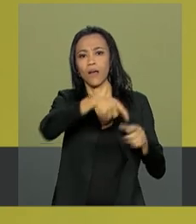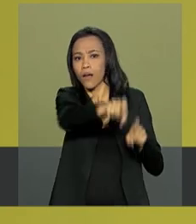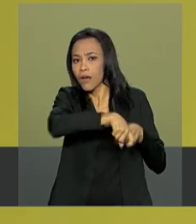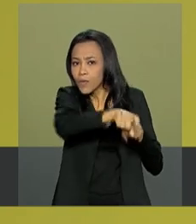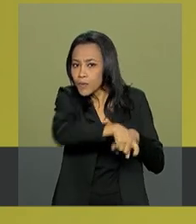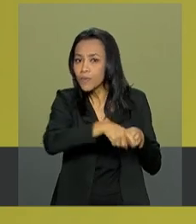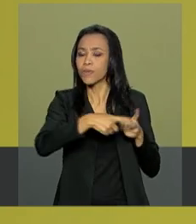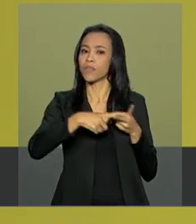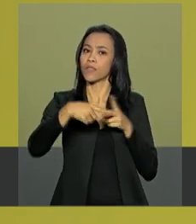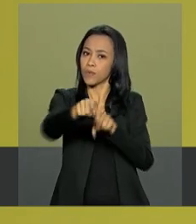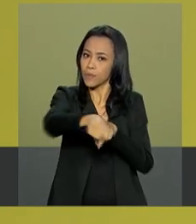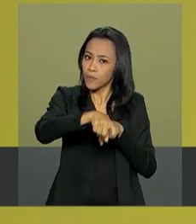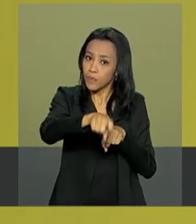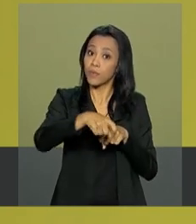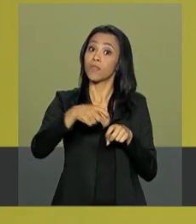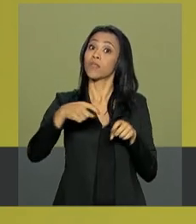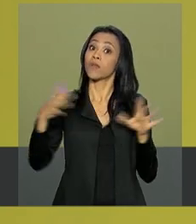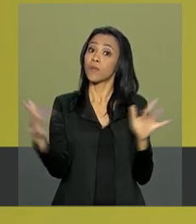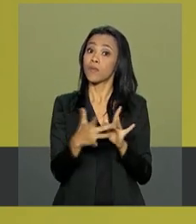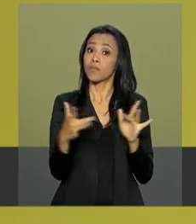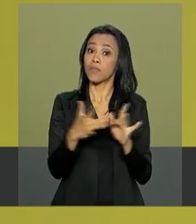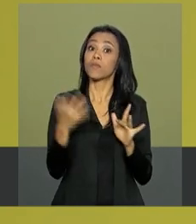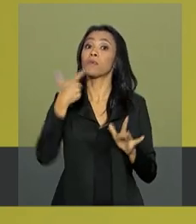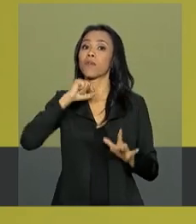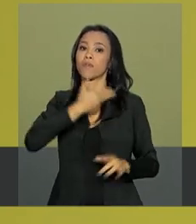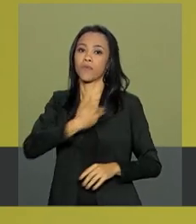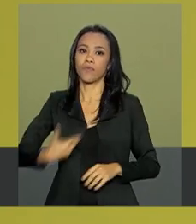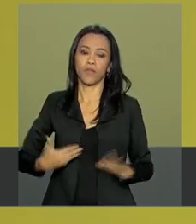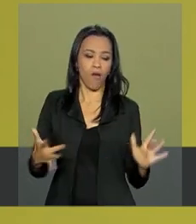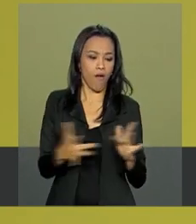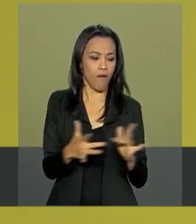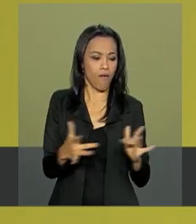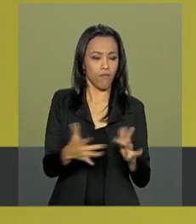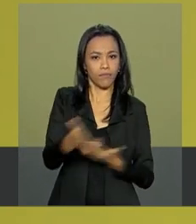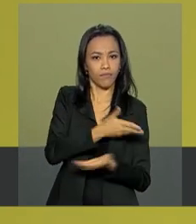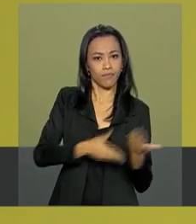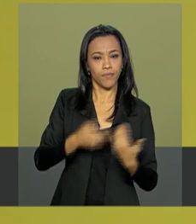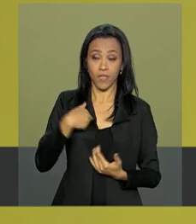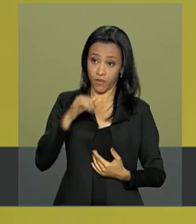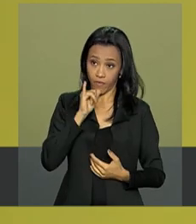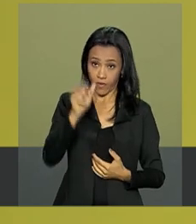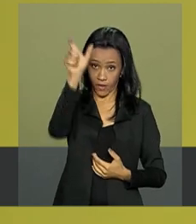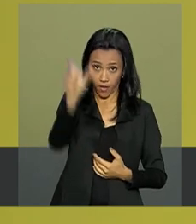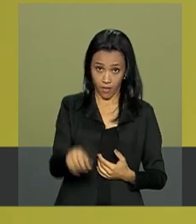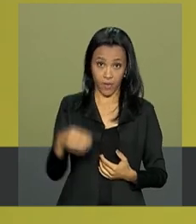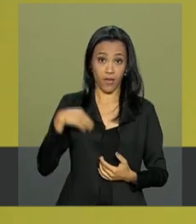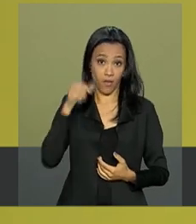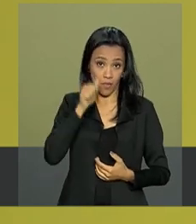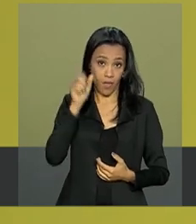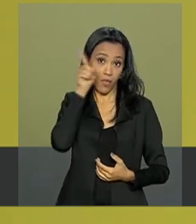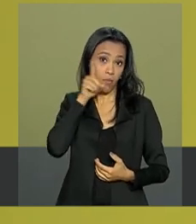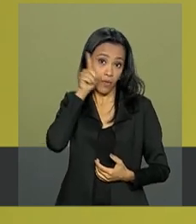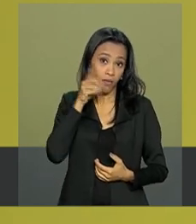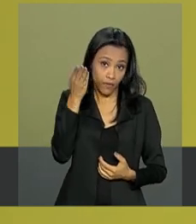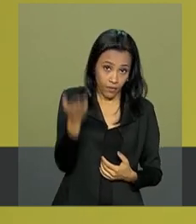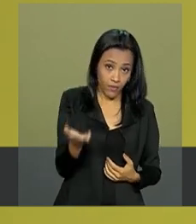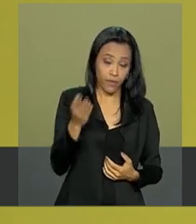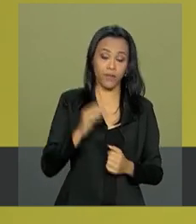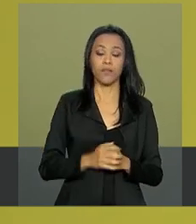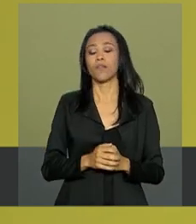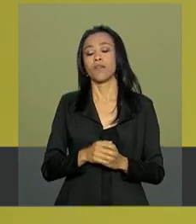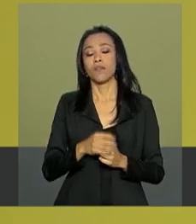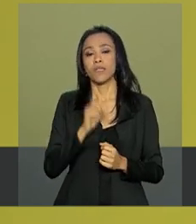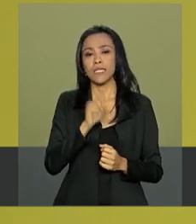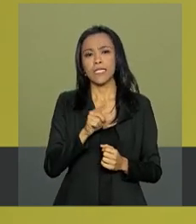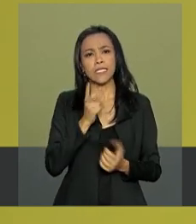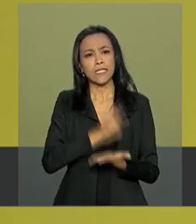da agricultura, com o governo. E é interessante, deputada Tereza, que o agronegócio, a agricultura em